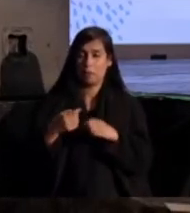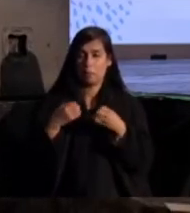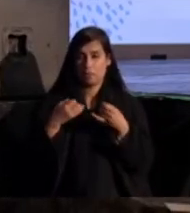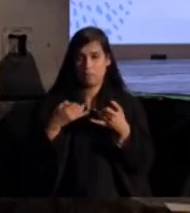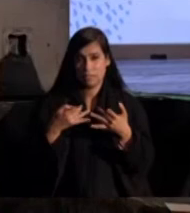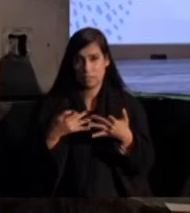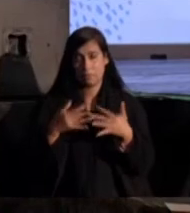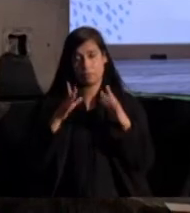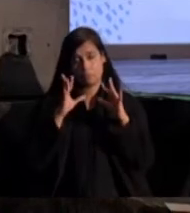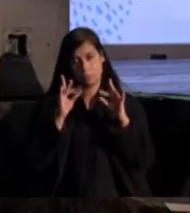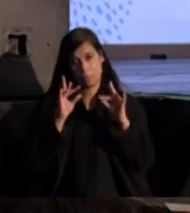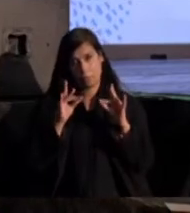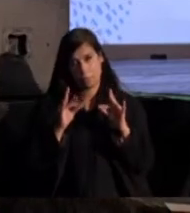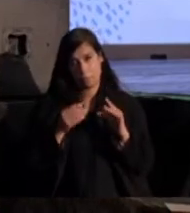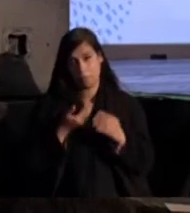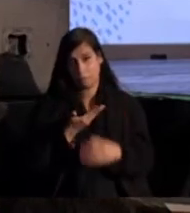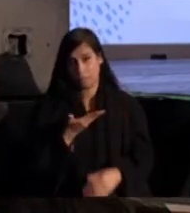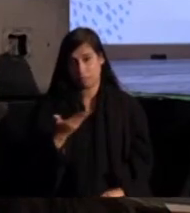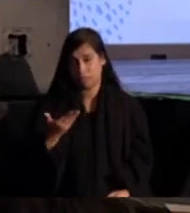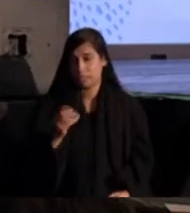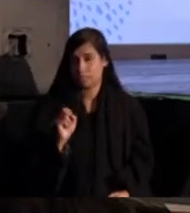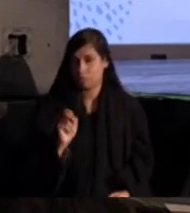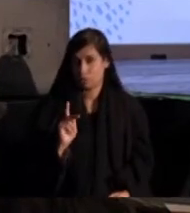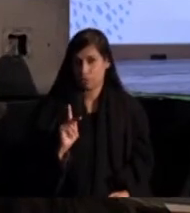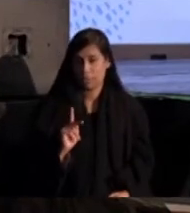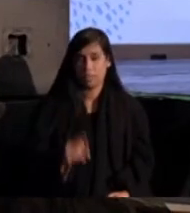erótica, mas essa condição venérea bucal,